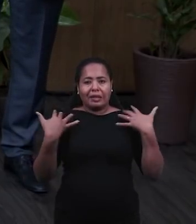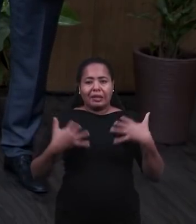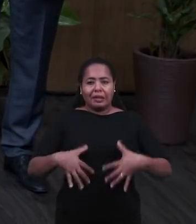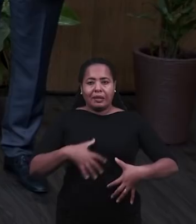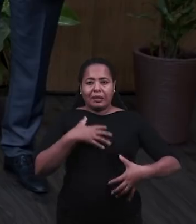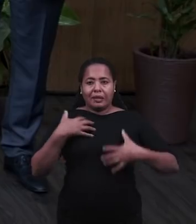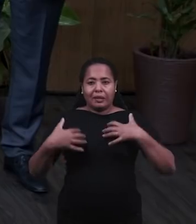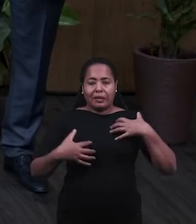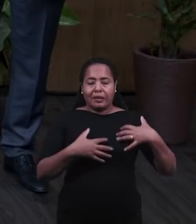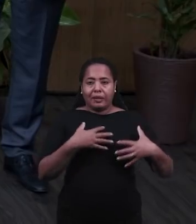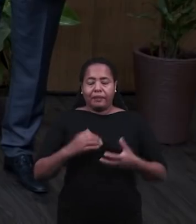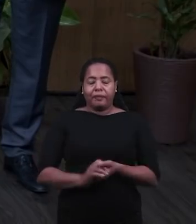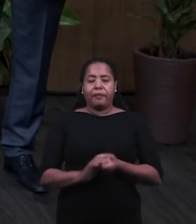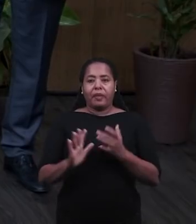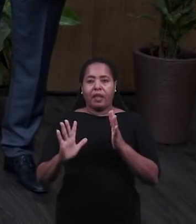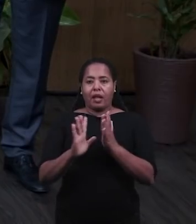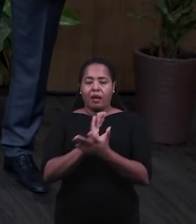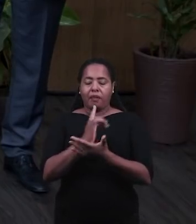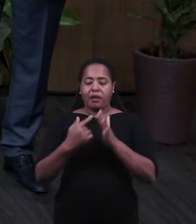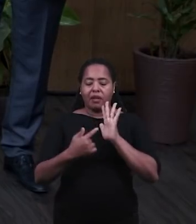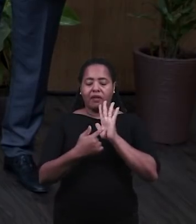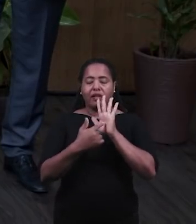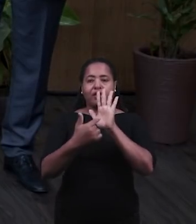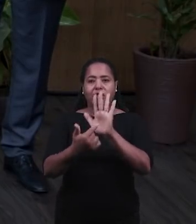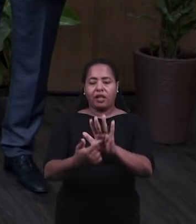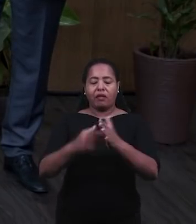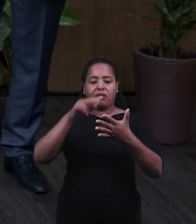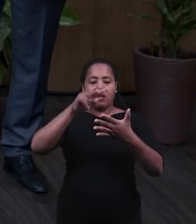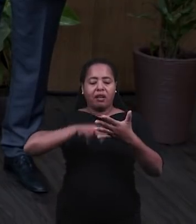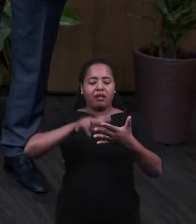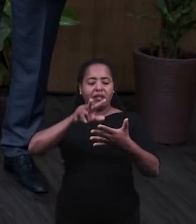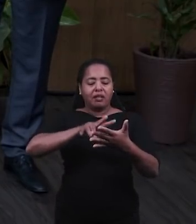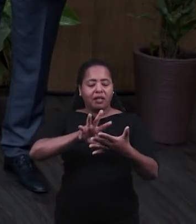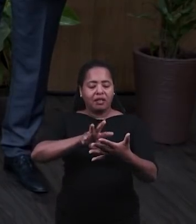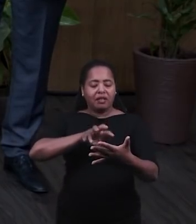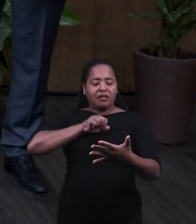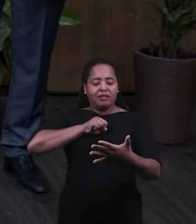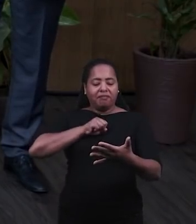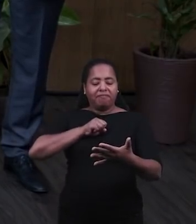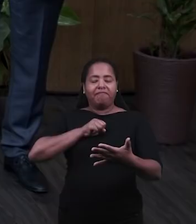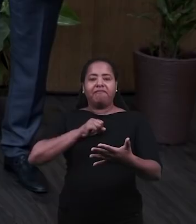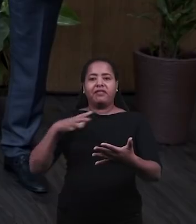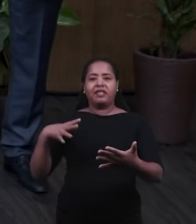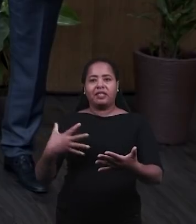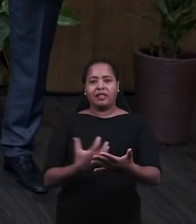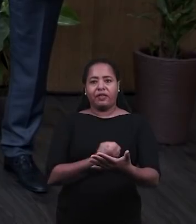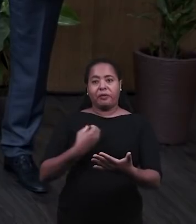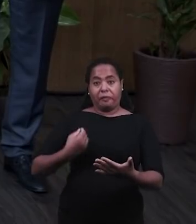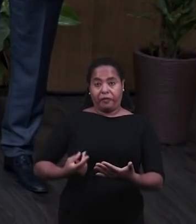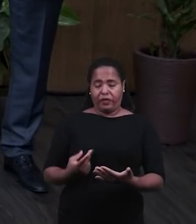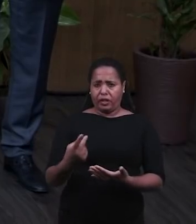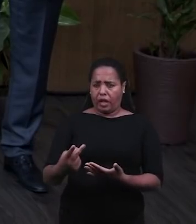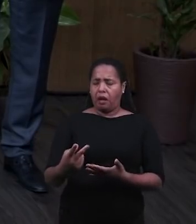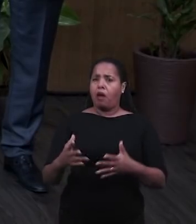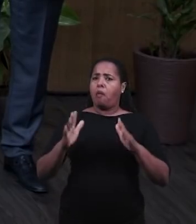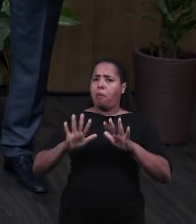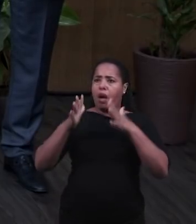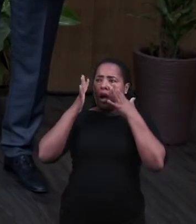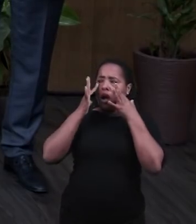traz salvação e vida eterna. Mas, além de ouvir a